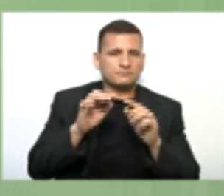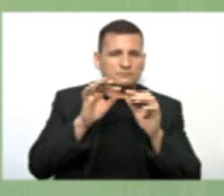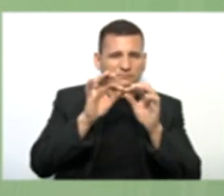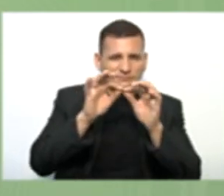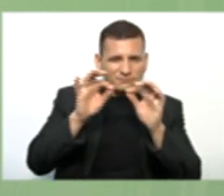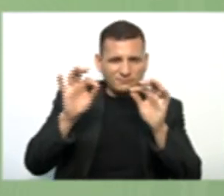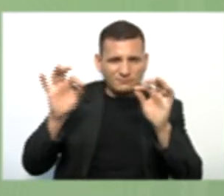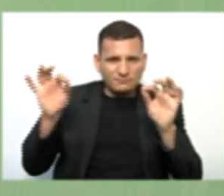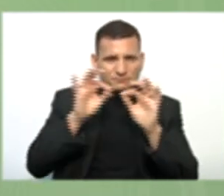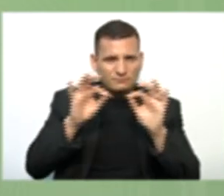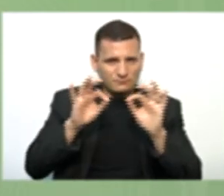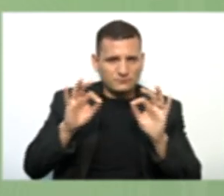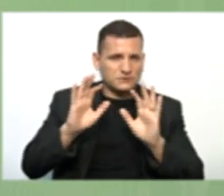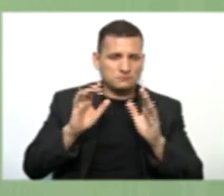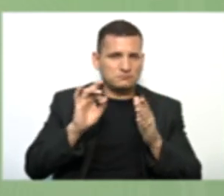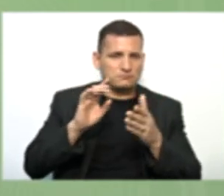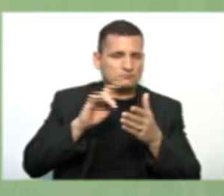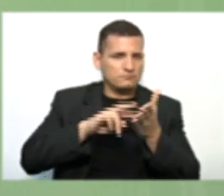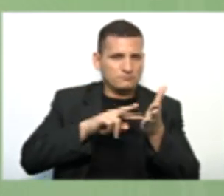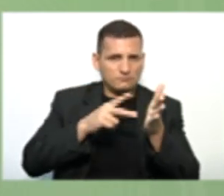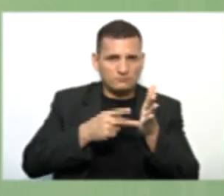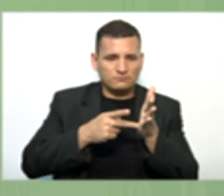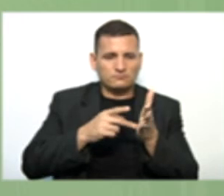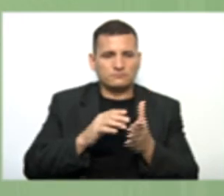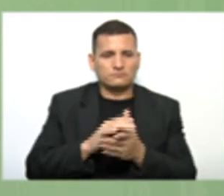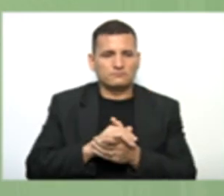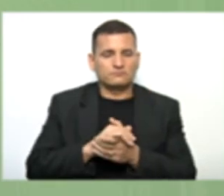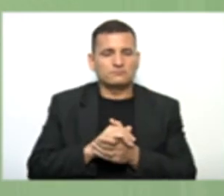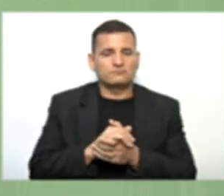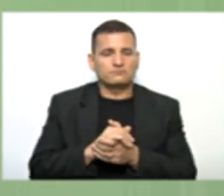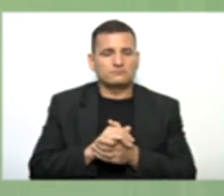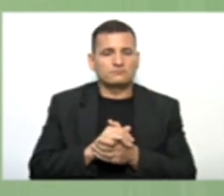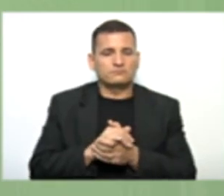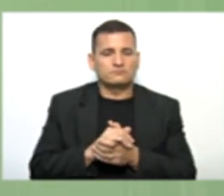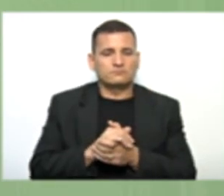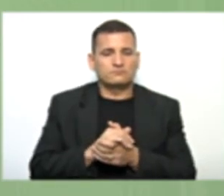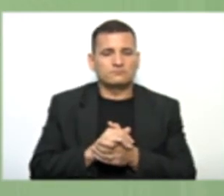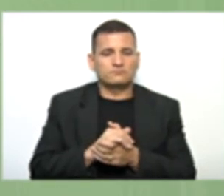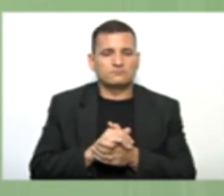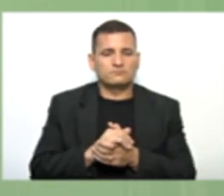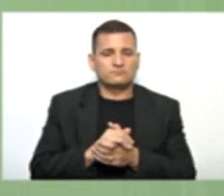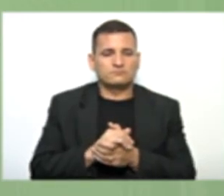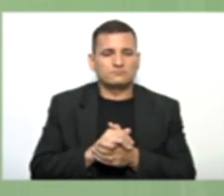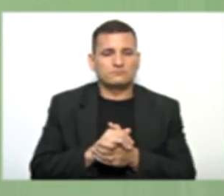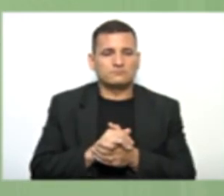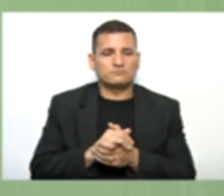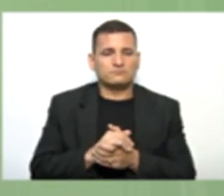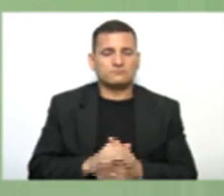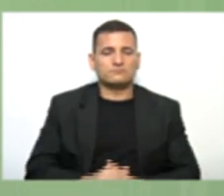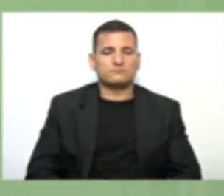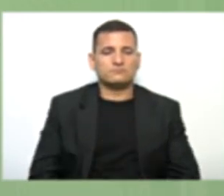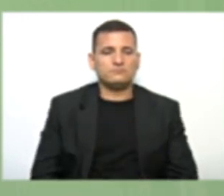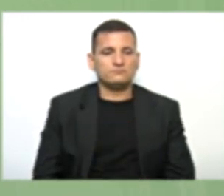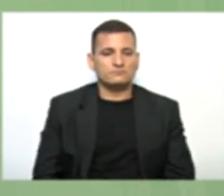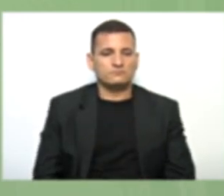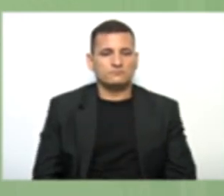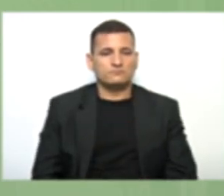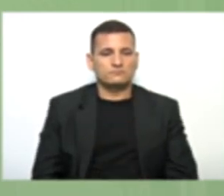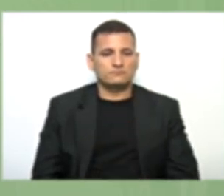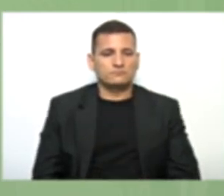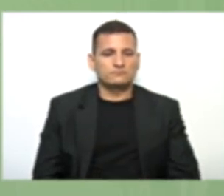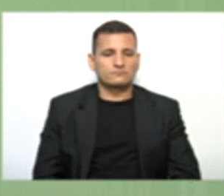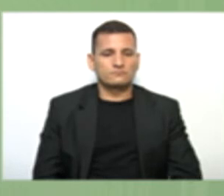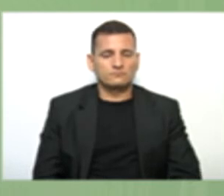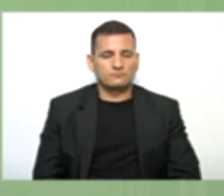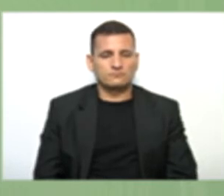mas essa é uma forma bem correta de ler. Para todo funcionário, tá? O funcionário aqui está no singular, né? Até porque na lista eu coloquei no plural. Na lista